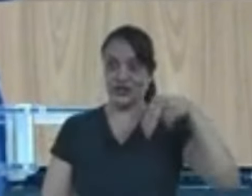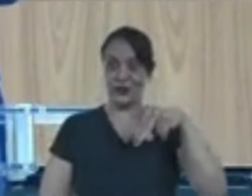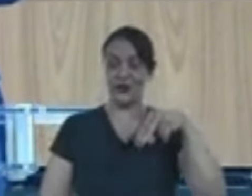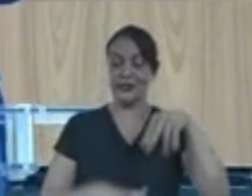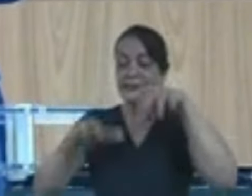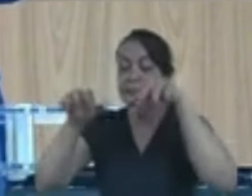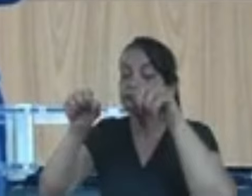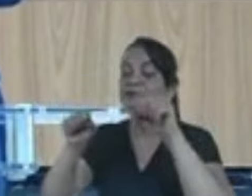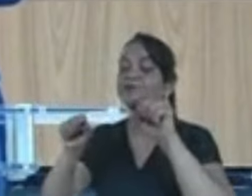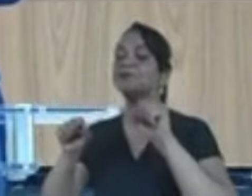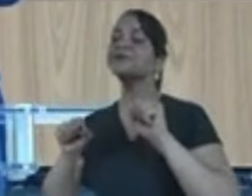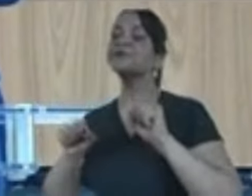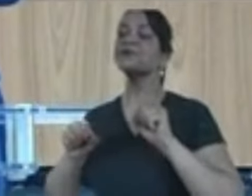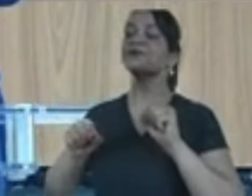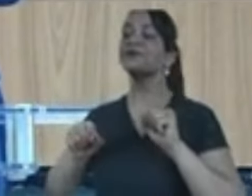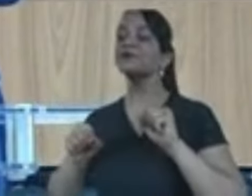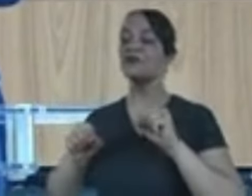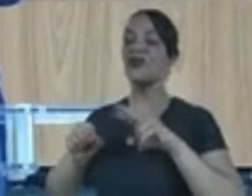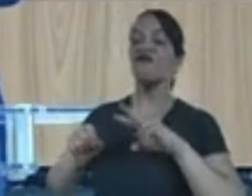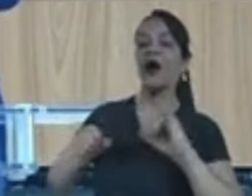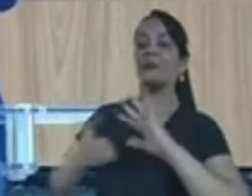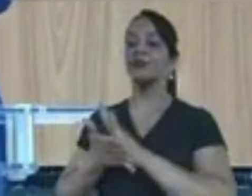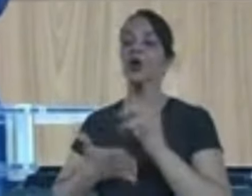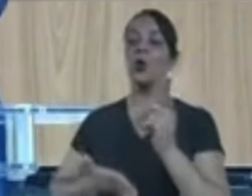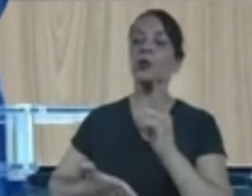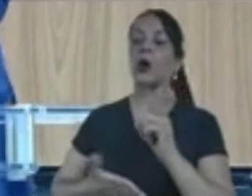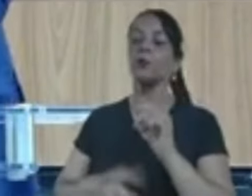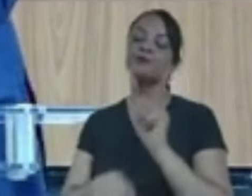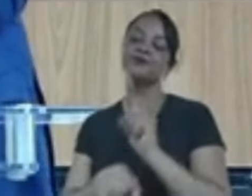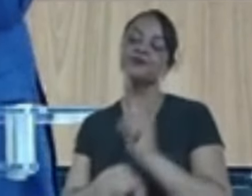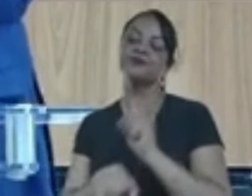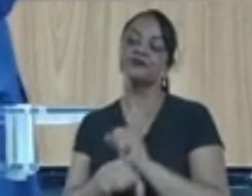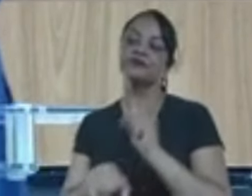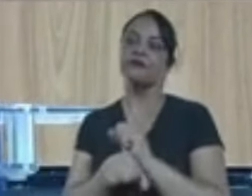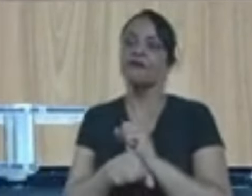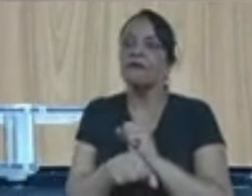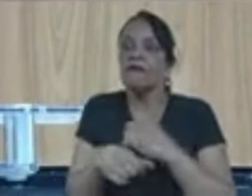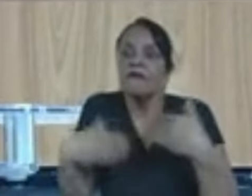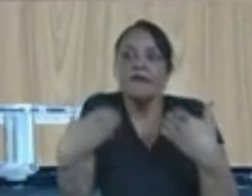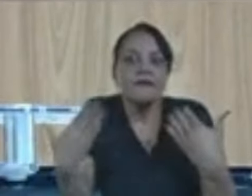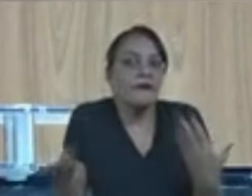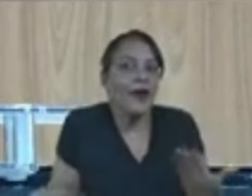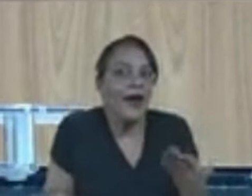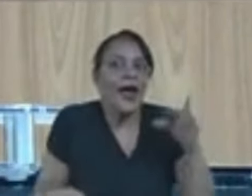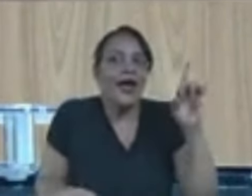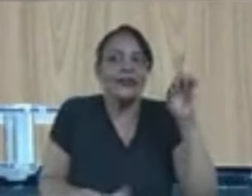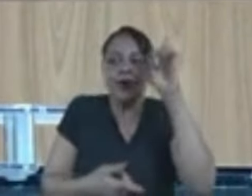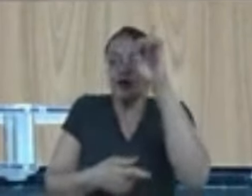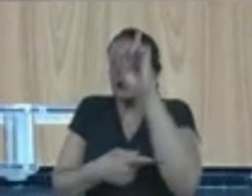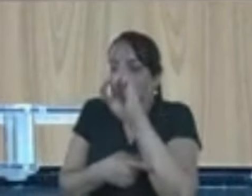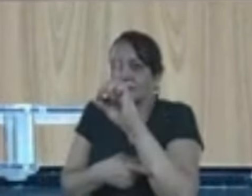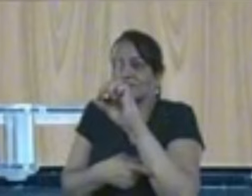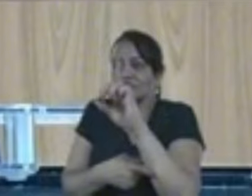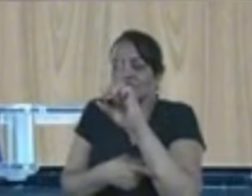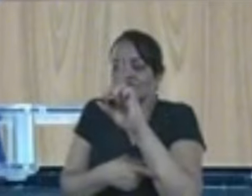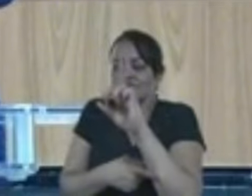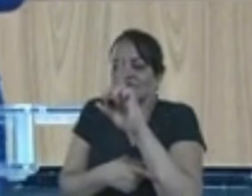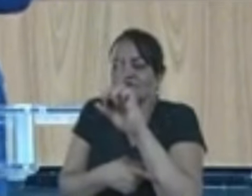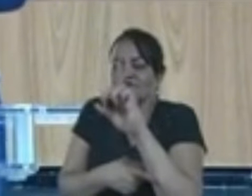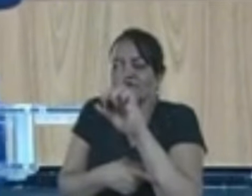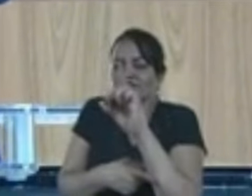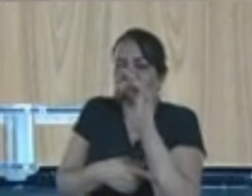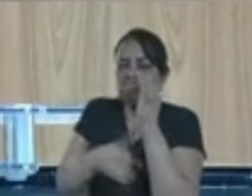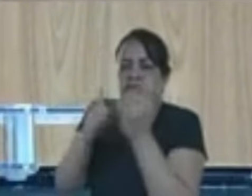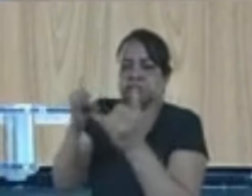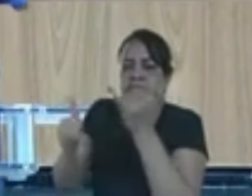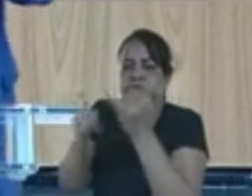vez a misericórdia do nosso Deus prevaleceu diante de pessoas que se humilharam, que ele não tinha nada a ver, mas que se